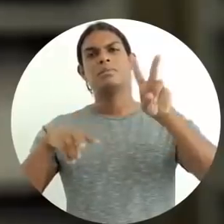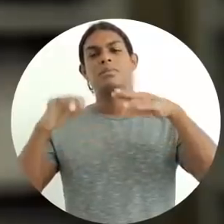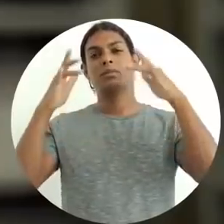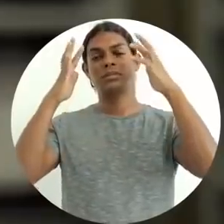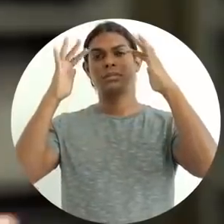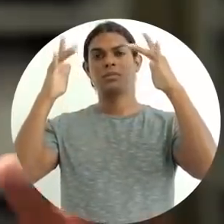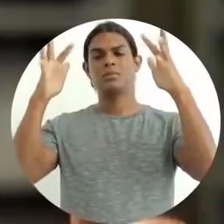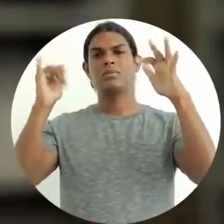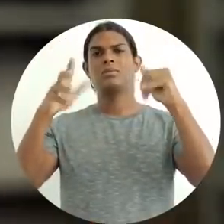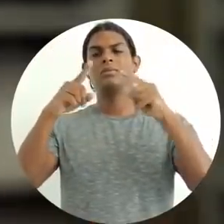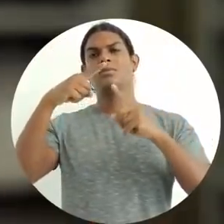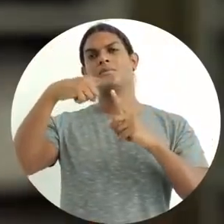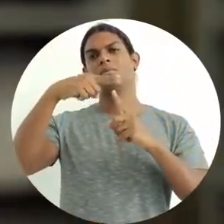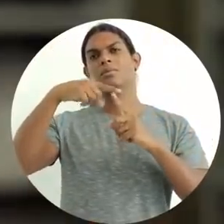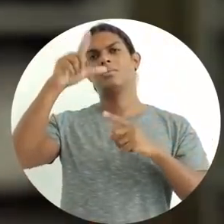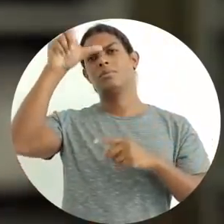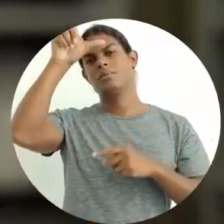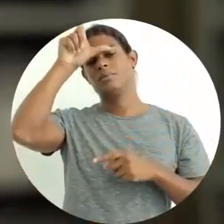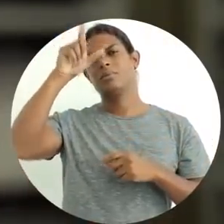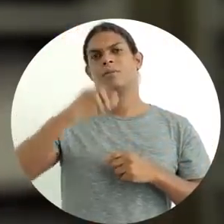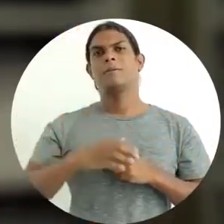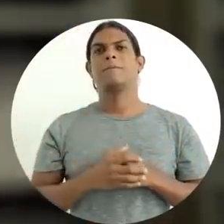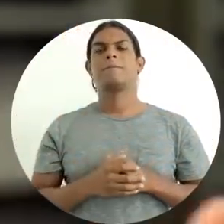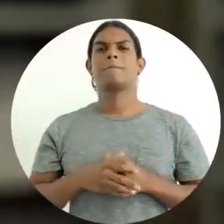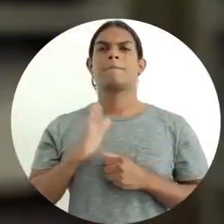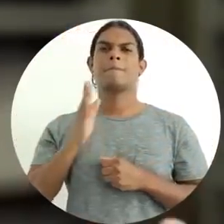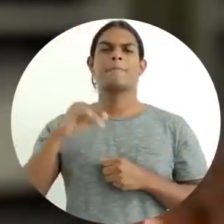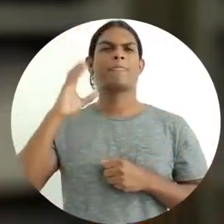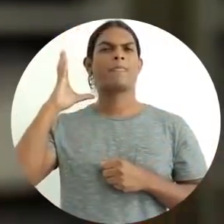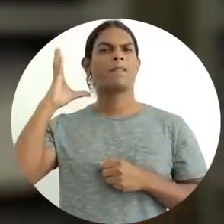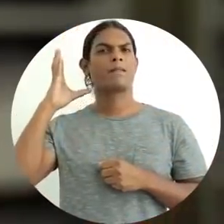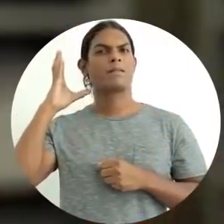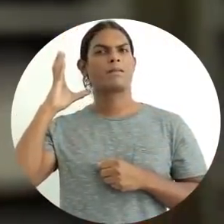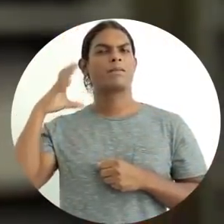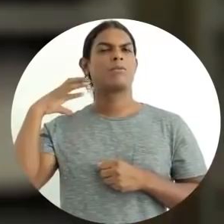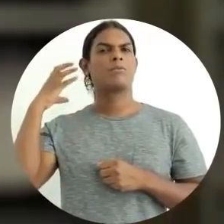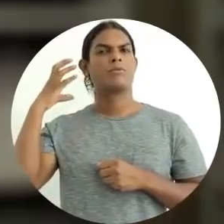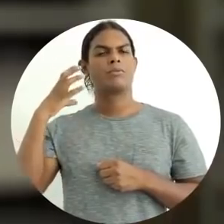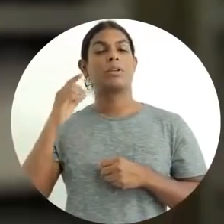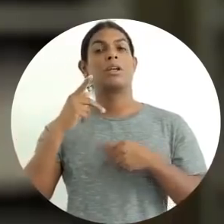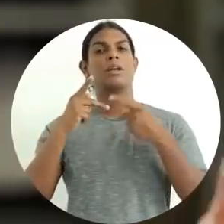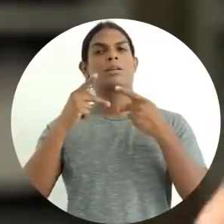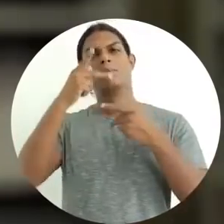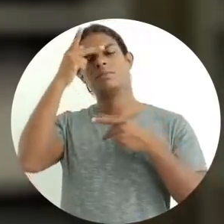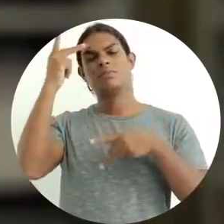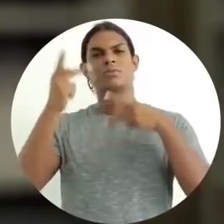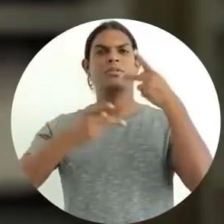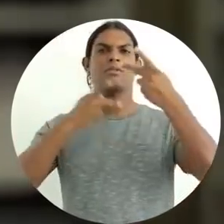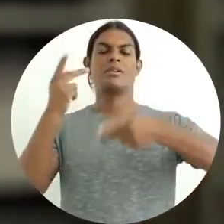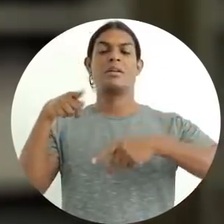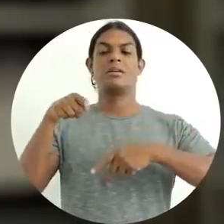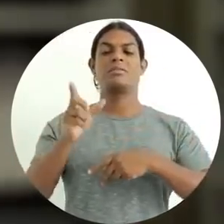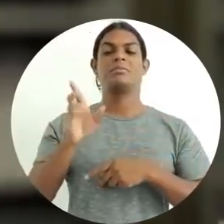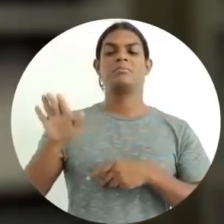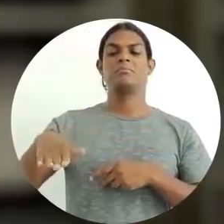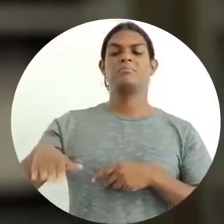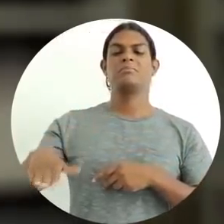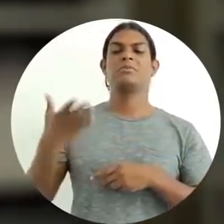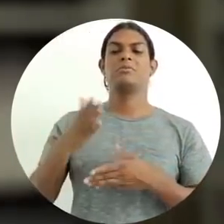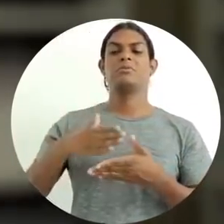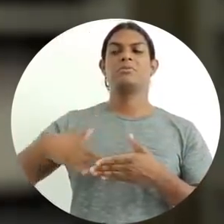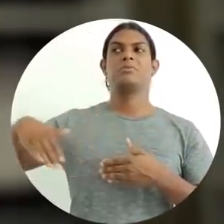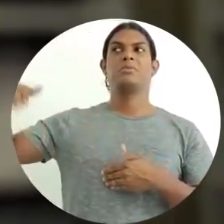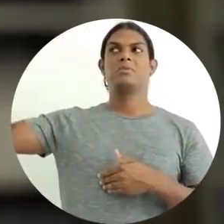falam dos estilos de liderança. Já ouvimos muitas pessoas dizer, poxa vida, este menino